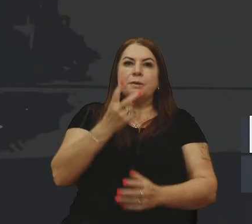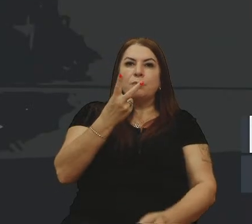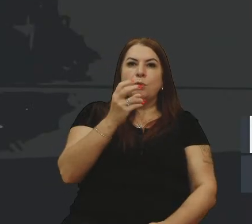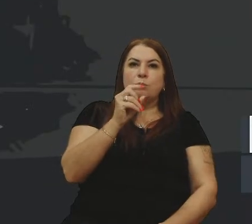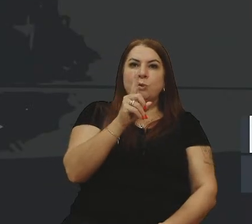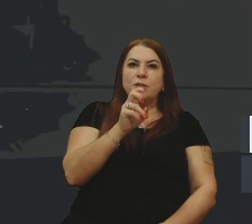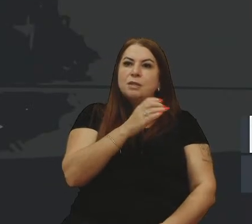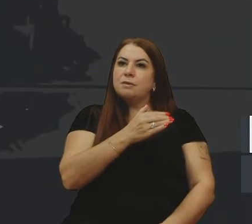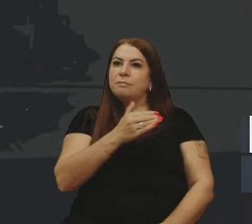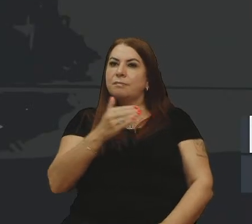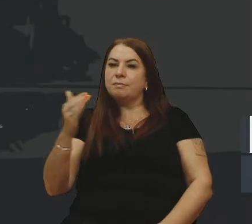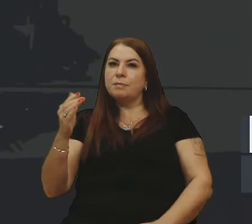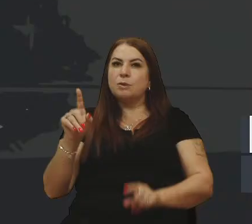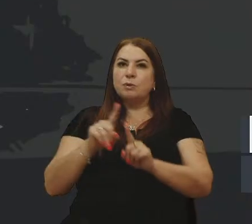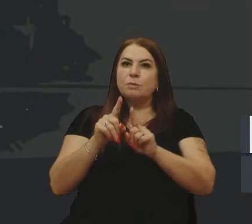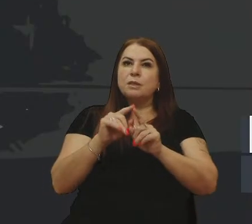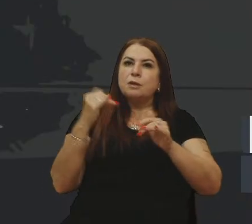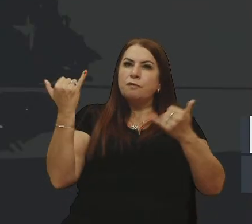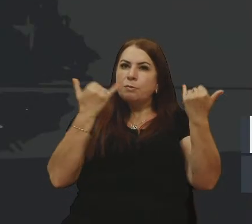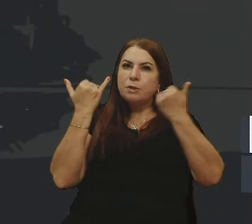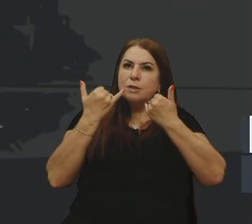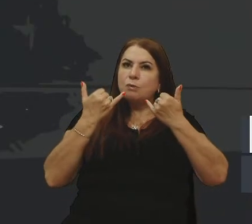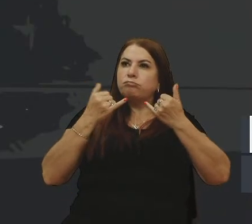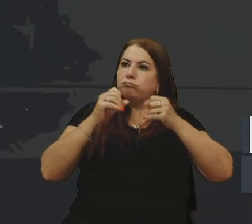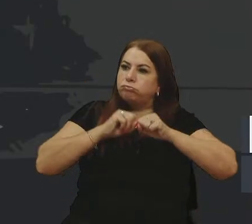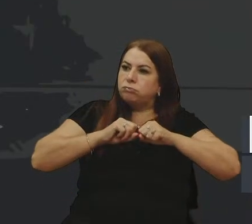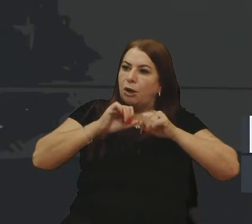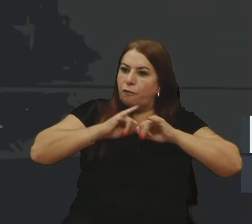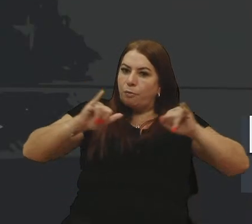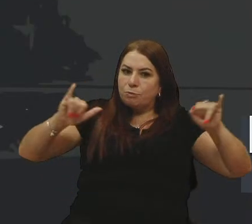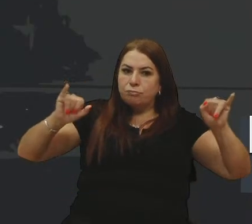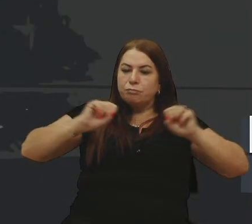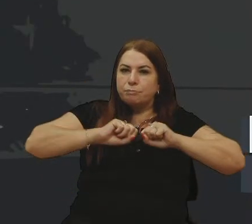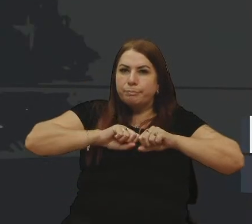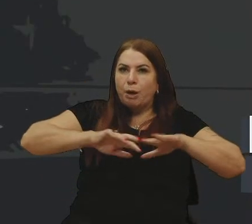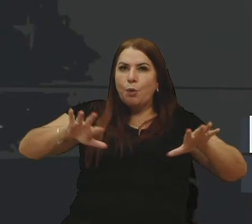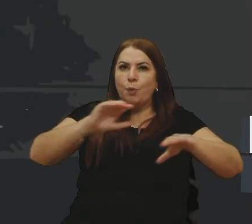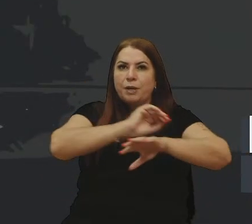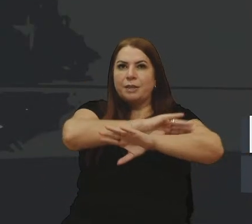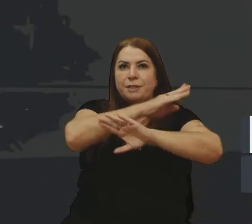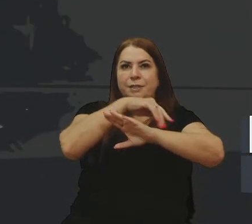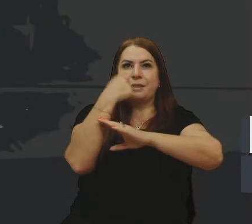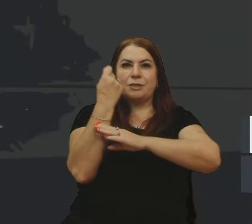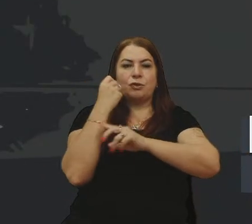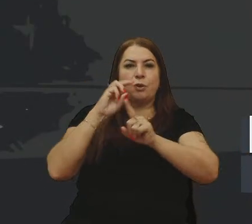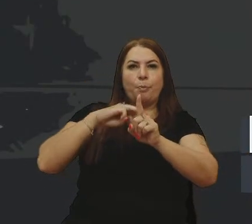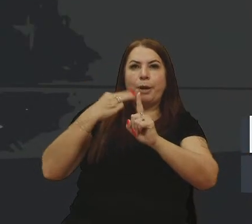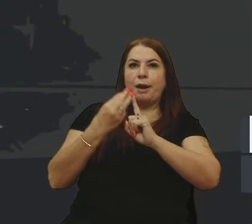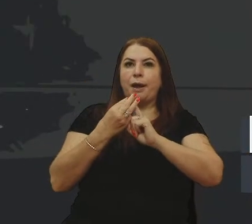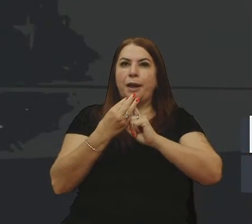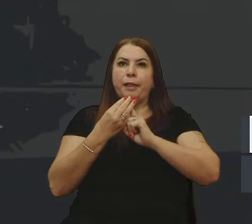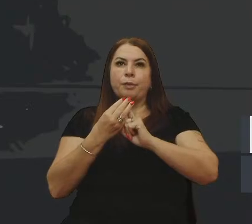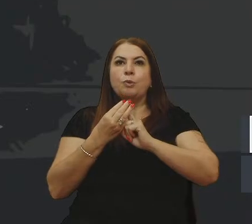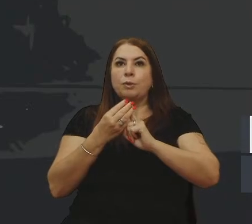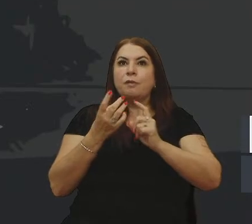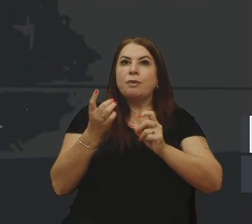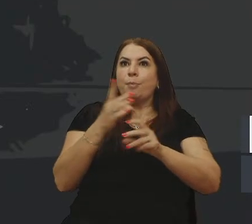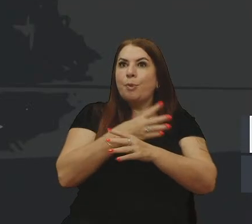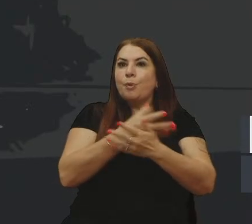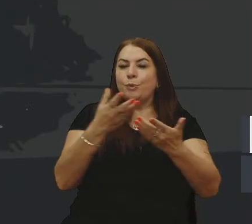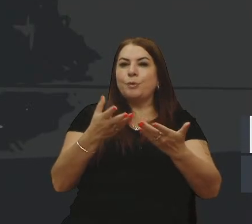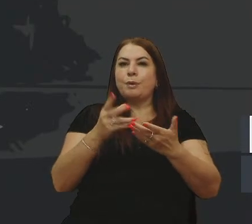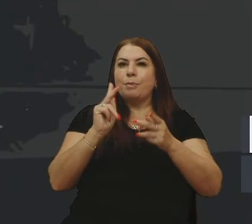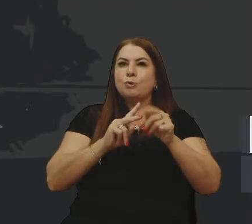para cá, à medida que essa informação se espalhou aqui na Serra, né, por conta de ser um mercado ainda que estava muito disponível, as pessoas